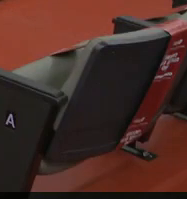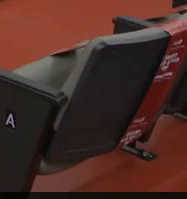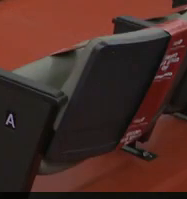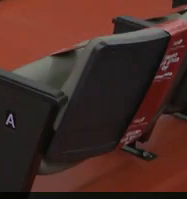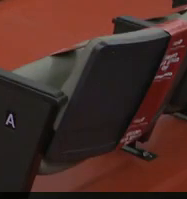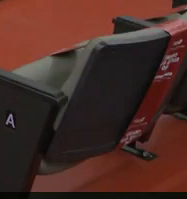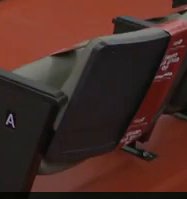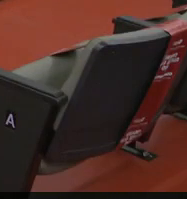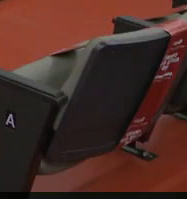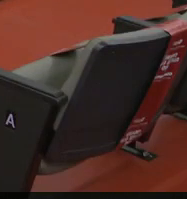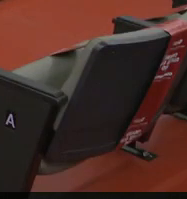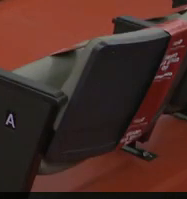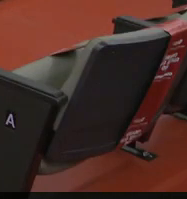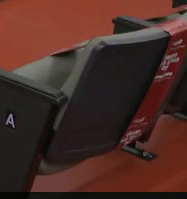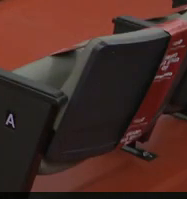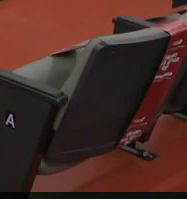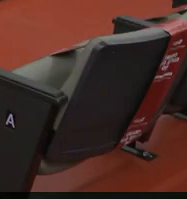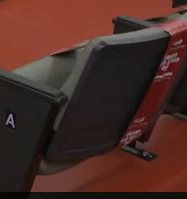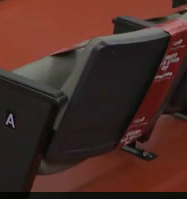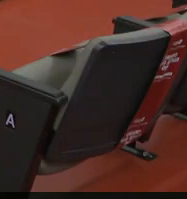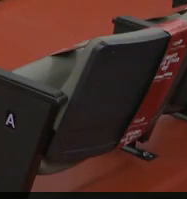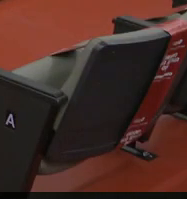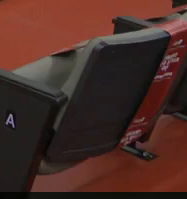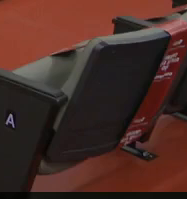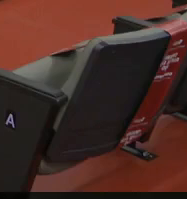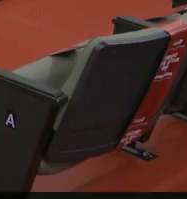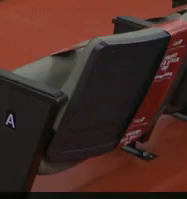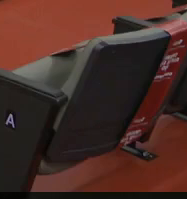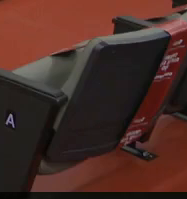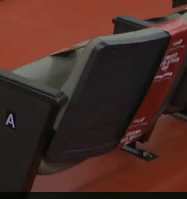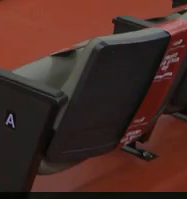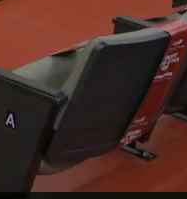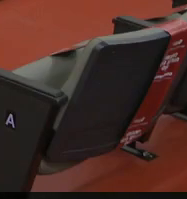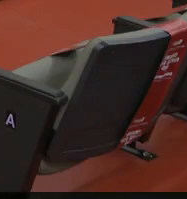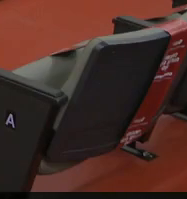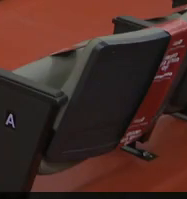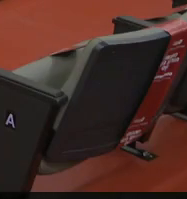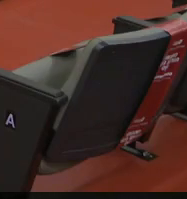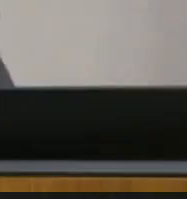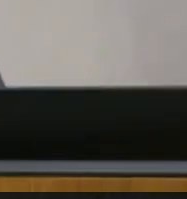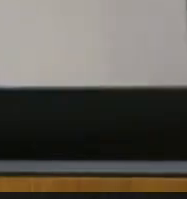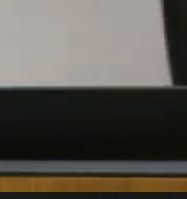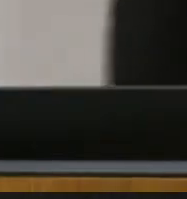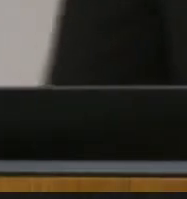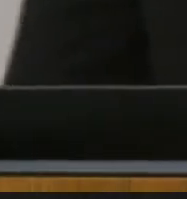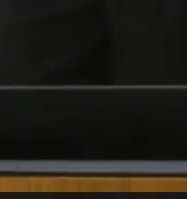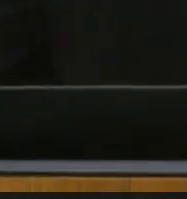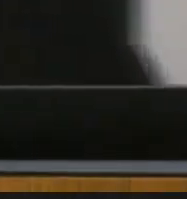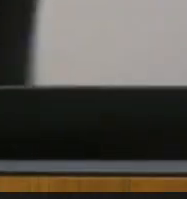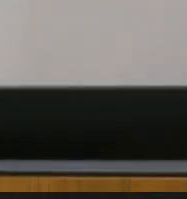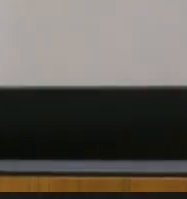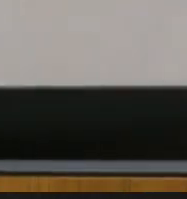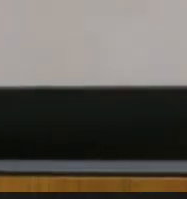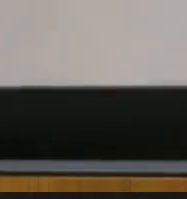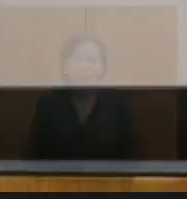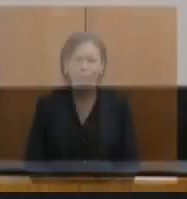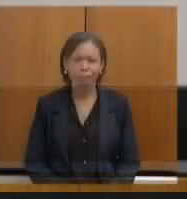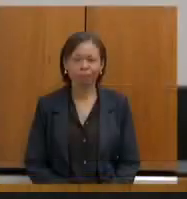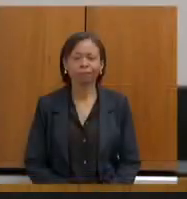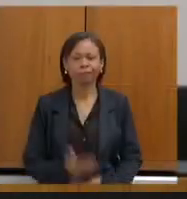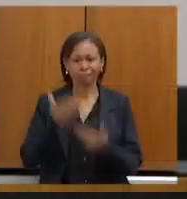Bruno Henrique deseja fazer algum questionamento ou sugestão ou colocação em e